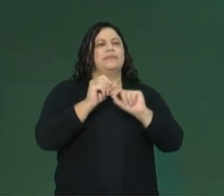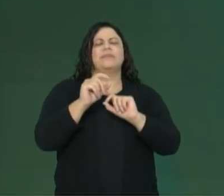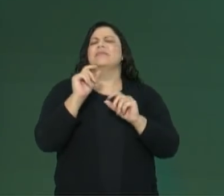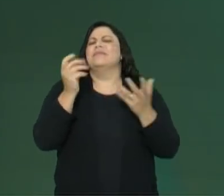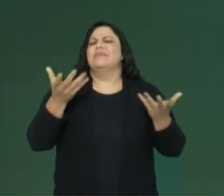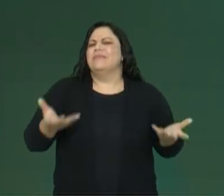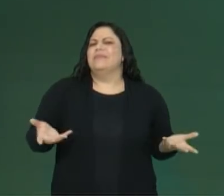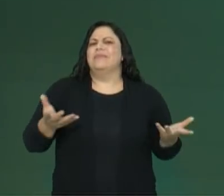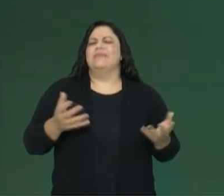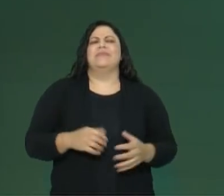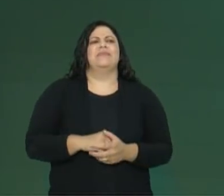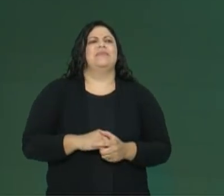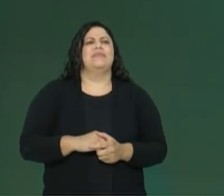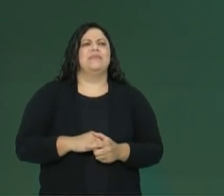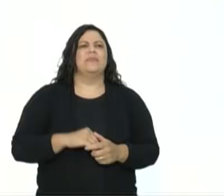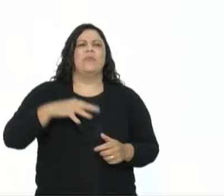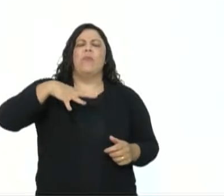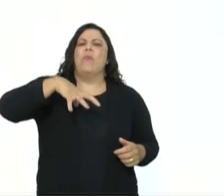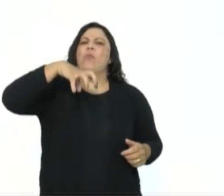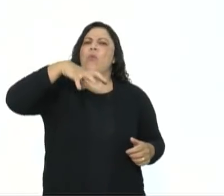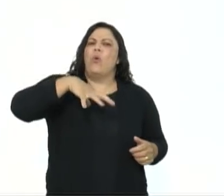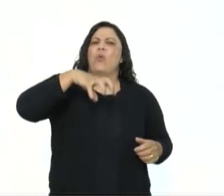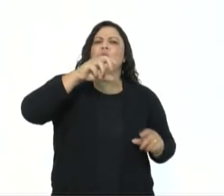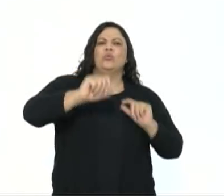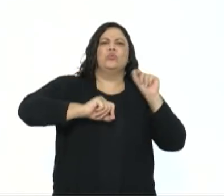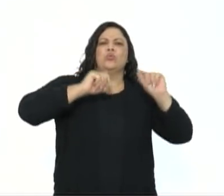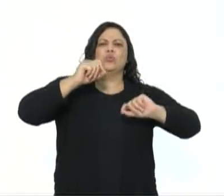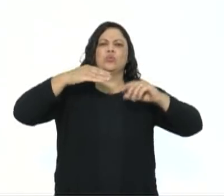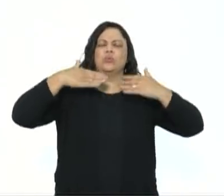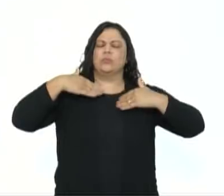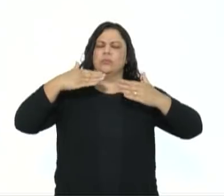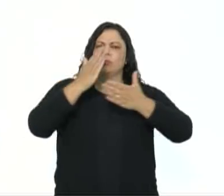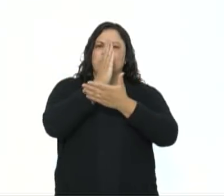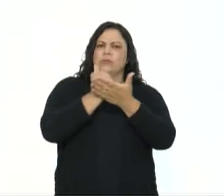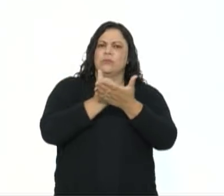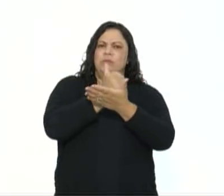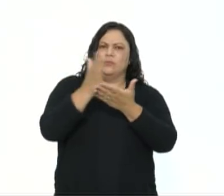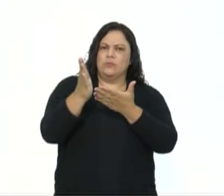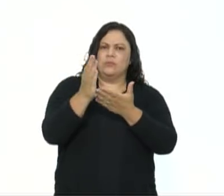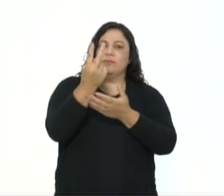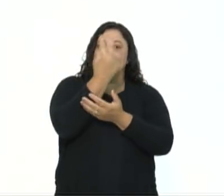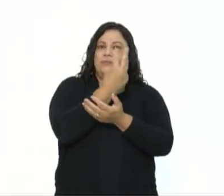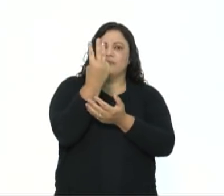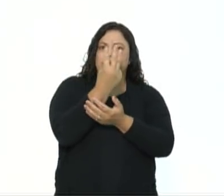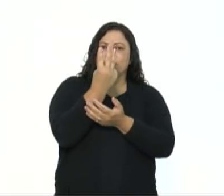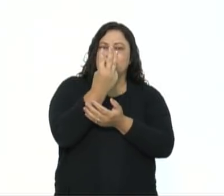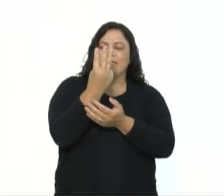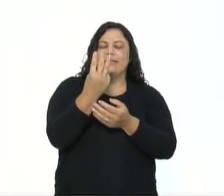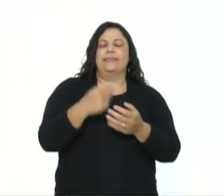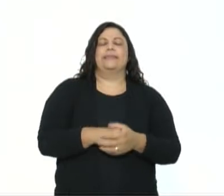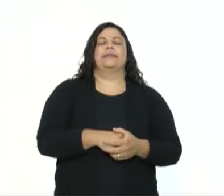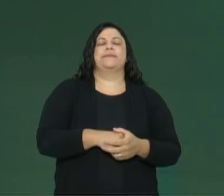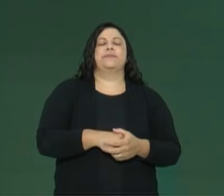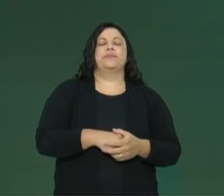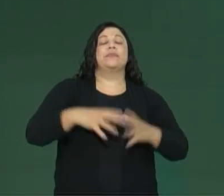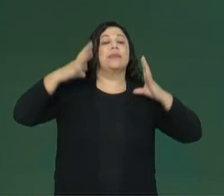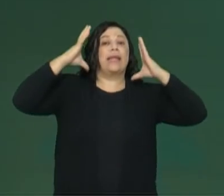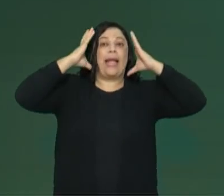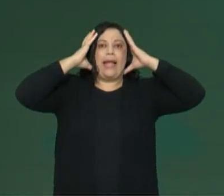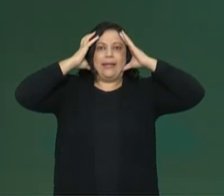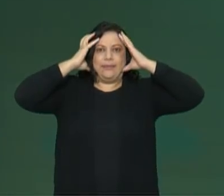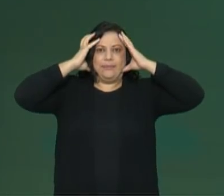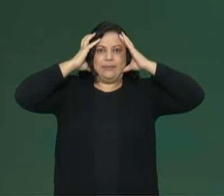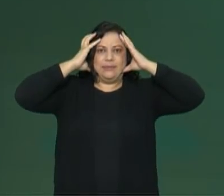lá. Como é que é os músculos? Então o corpo deles é dividido em 3 partes. Uma cabeça, que é onde está a boca e os órgãos